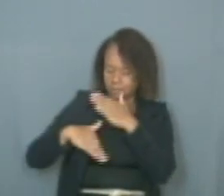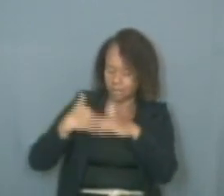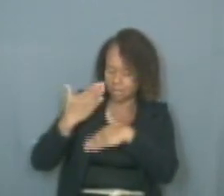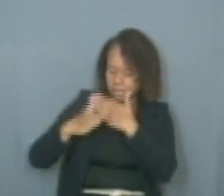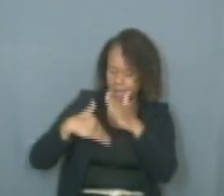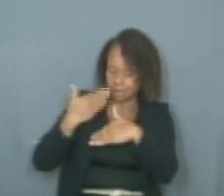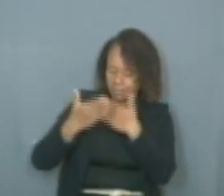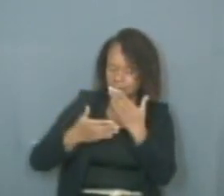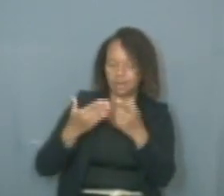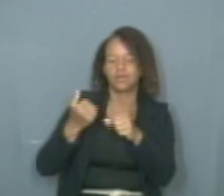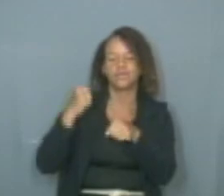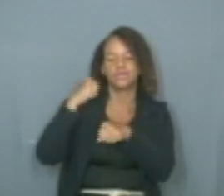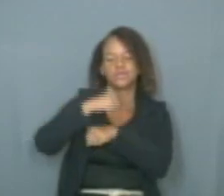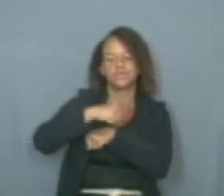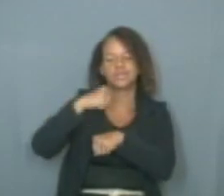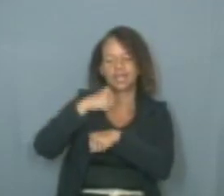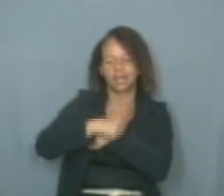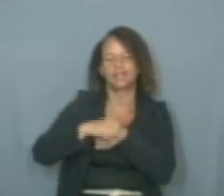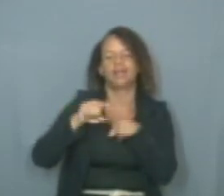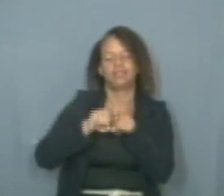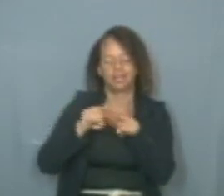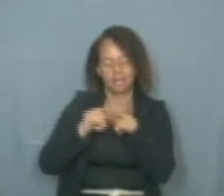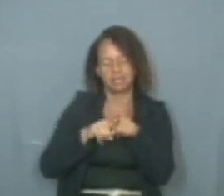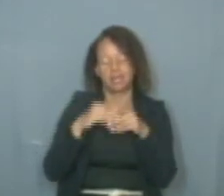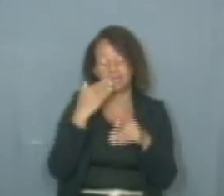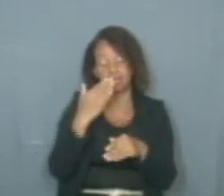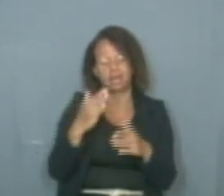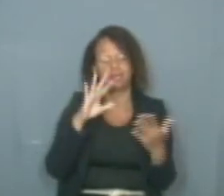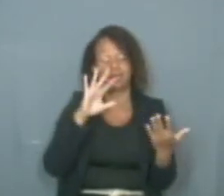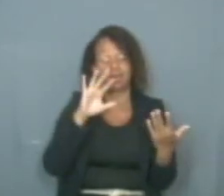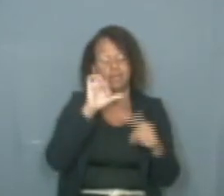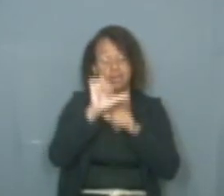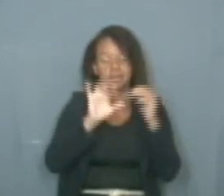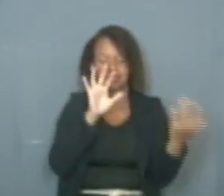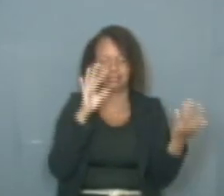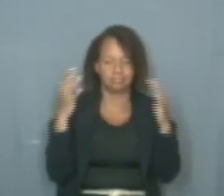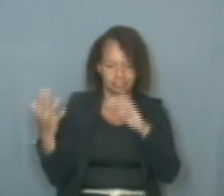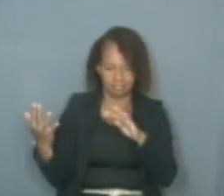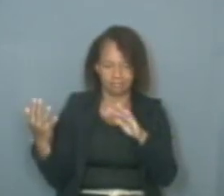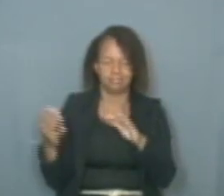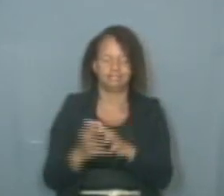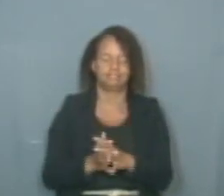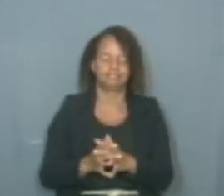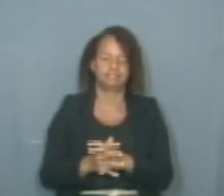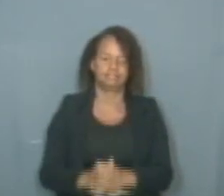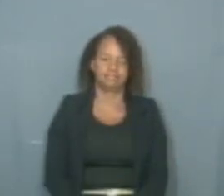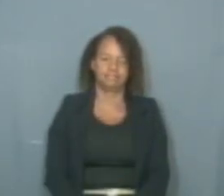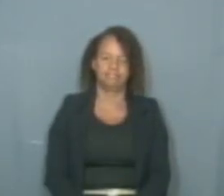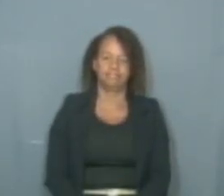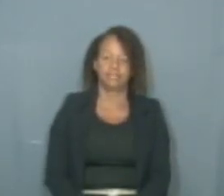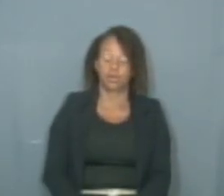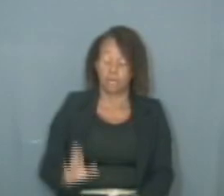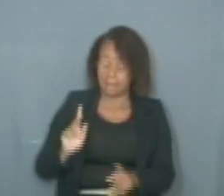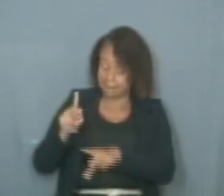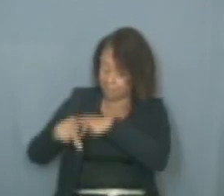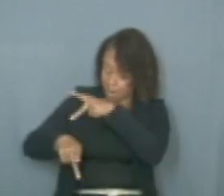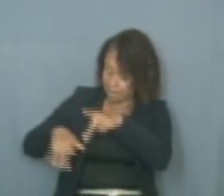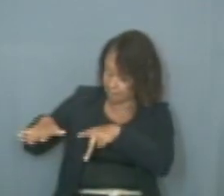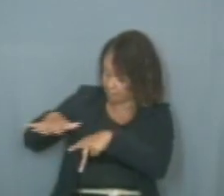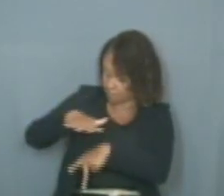desenvolvimento sustentável e enfrentamento às mudanças climáticas. Quando a